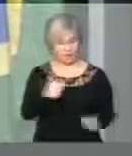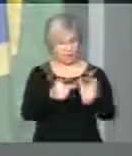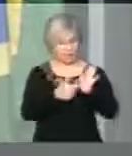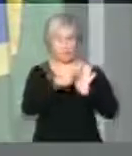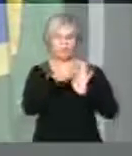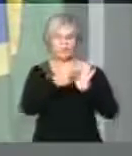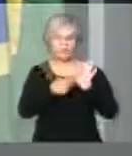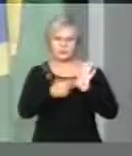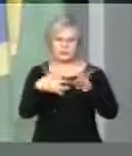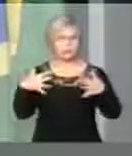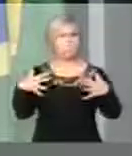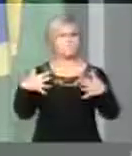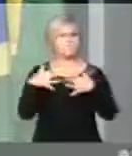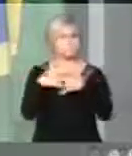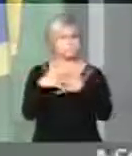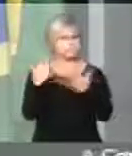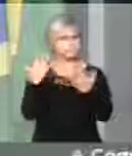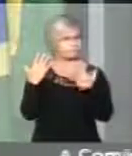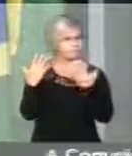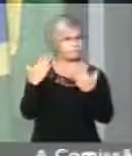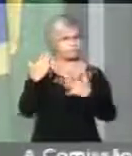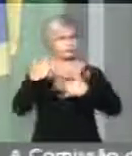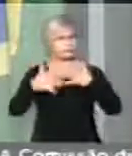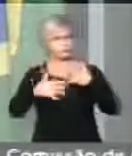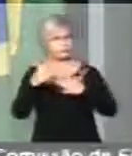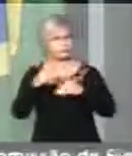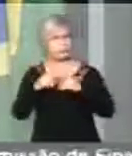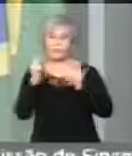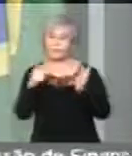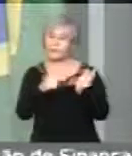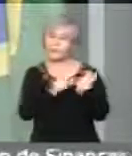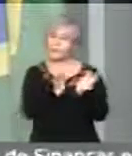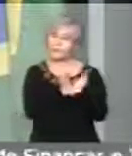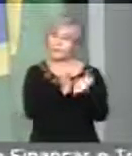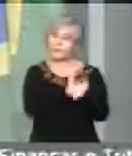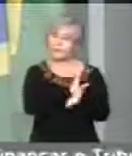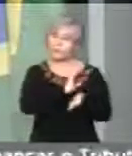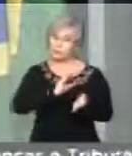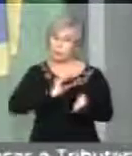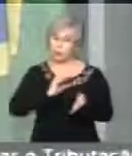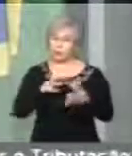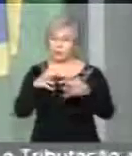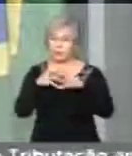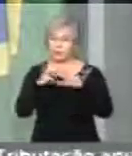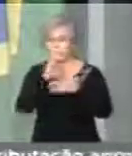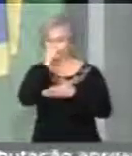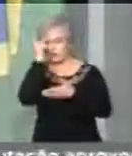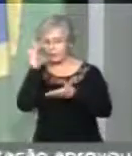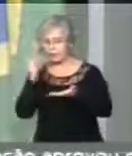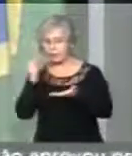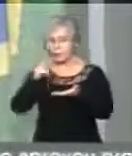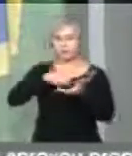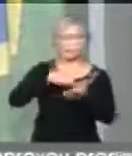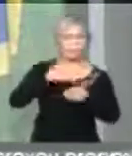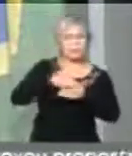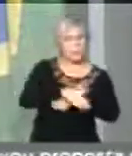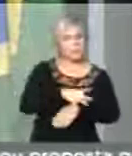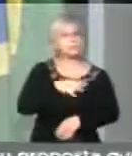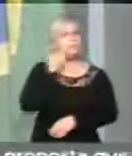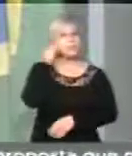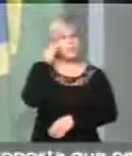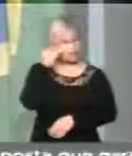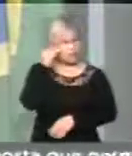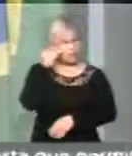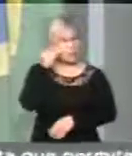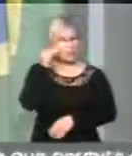polêmico, nós sabemos que é. Mas essa comissão foi formada por pessoas que têm experiência na vida